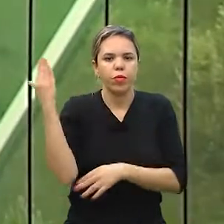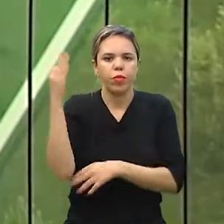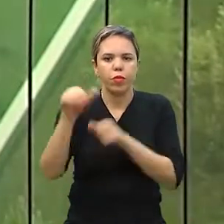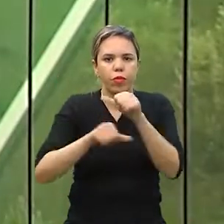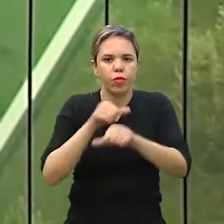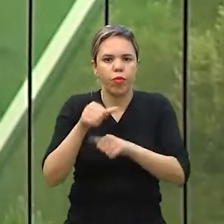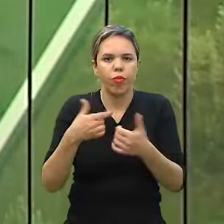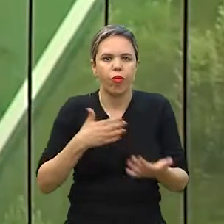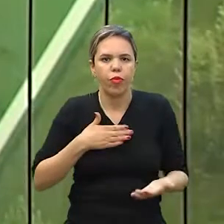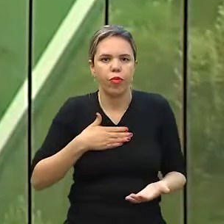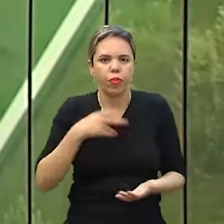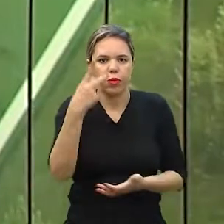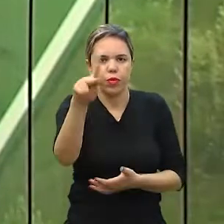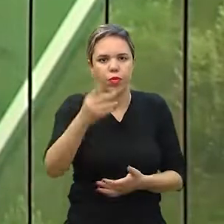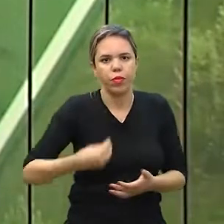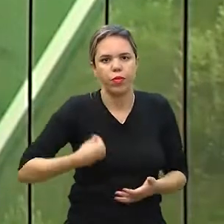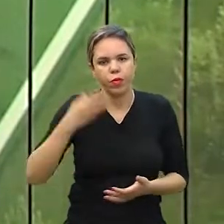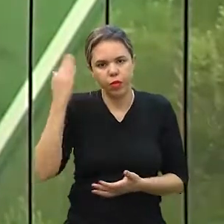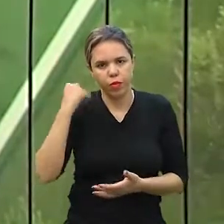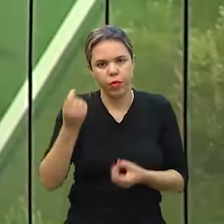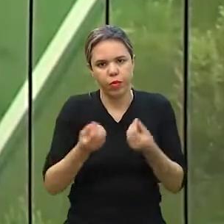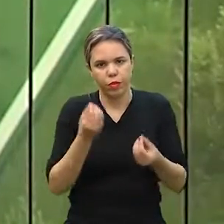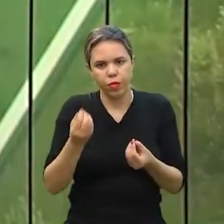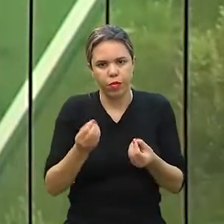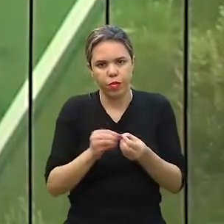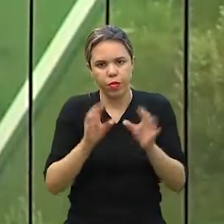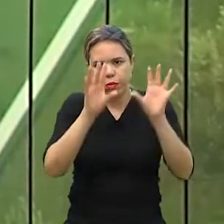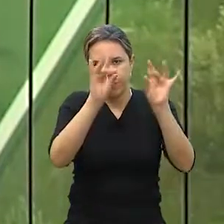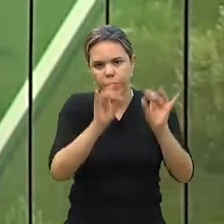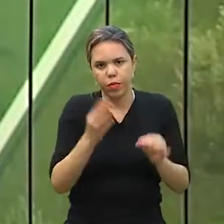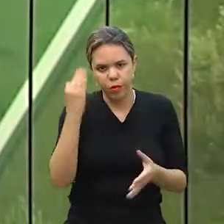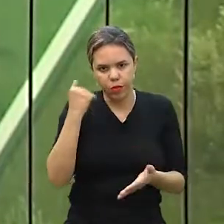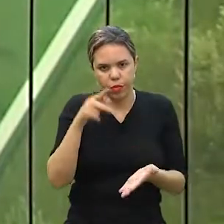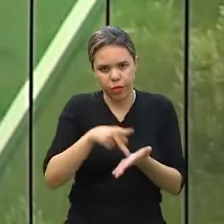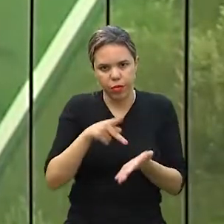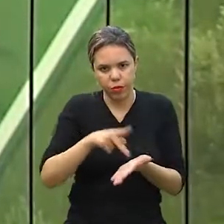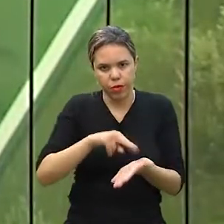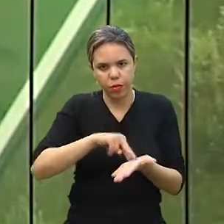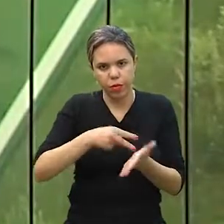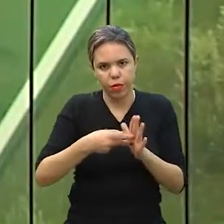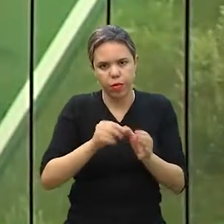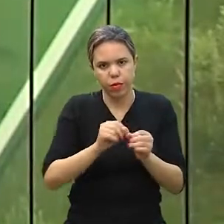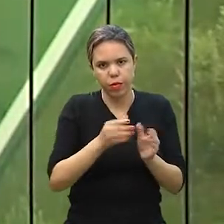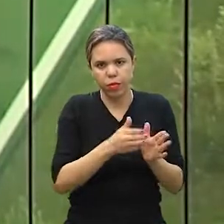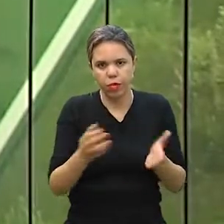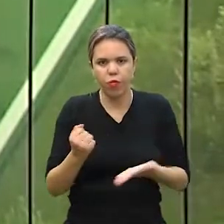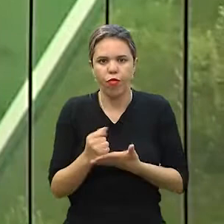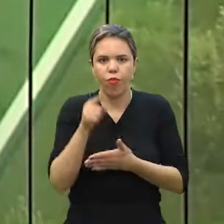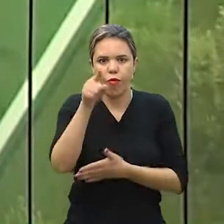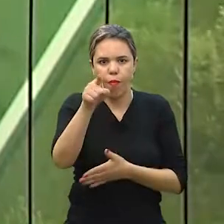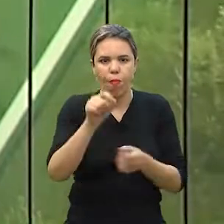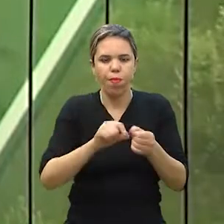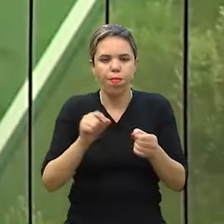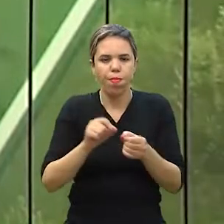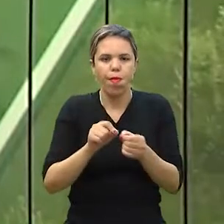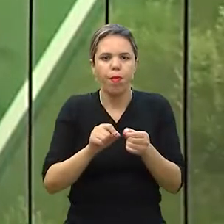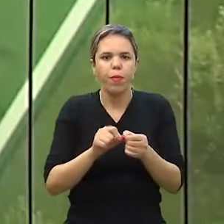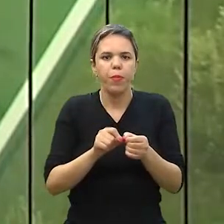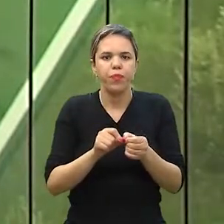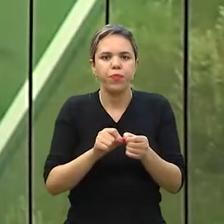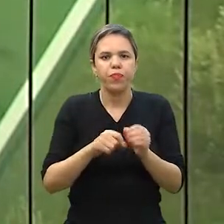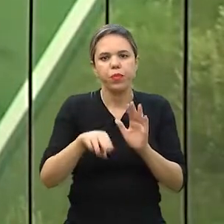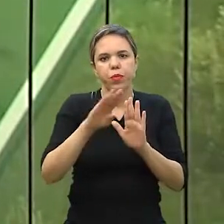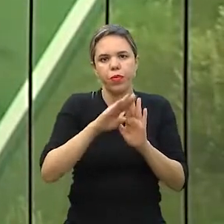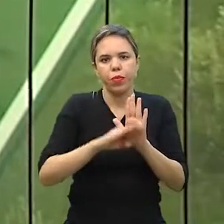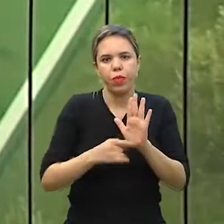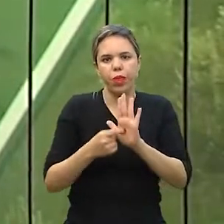climáticas na minha, na sua vida, você saberia? Em detalhe, saberia mesmo? Olha, eu vou te ajudar fazendo uma pequena listinha